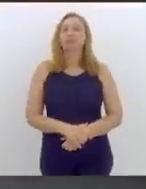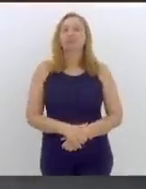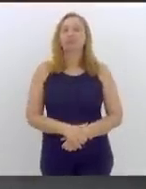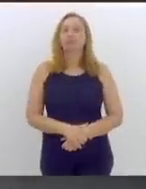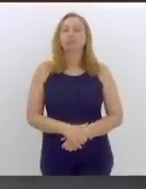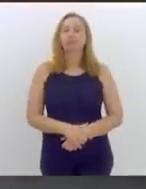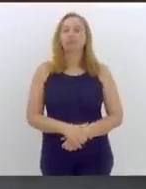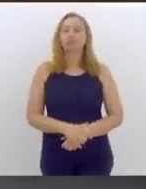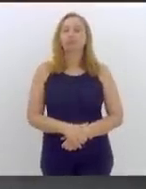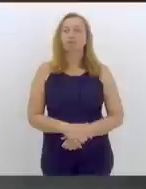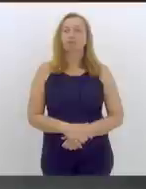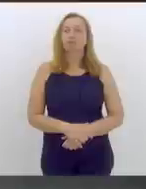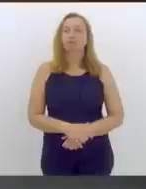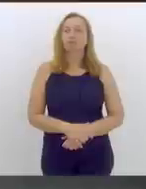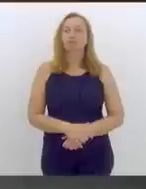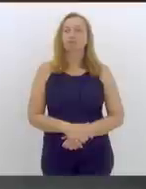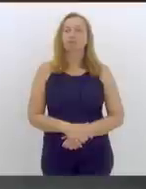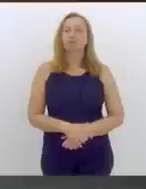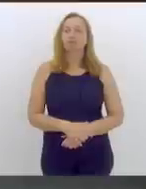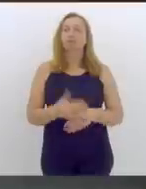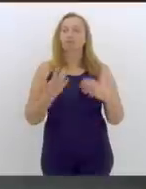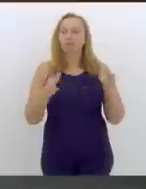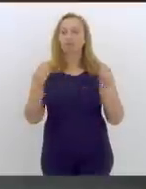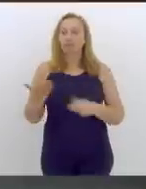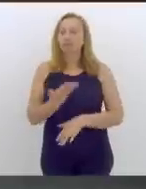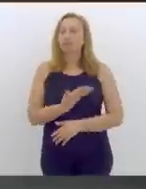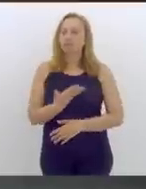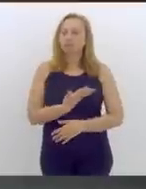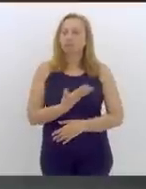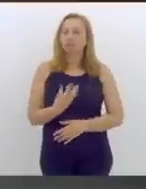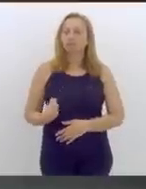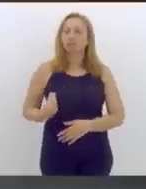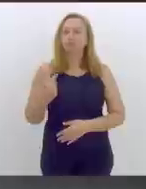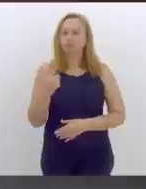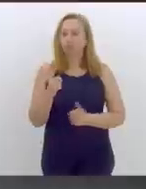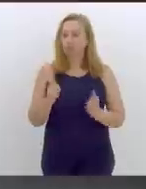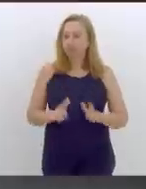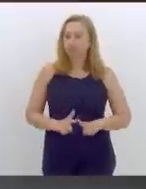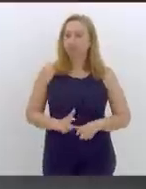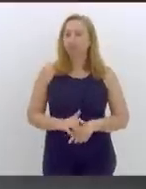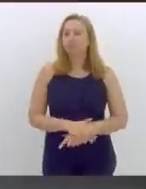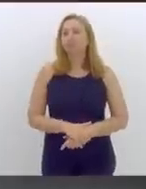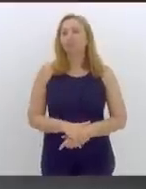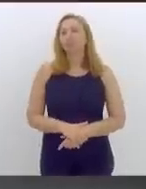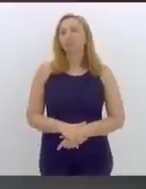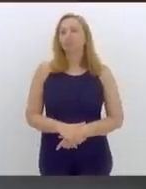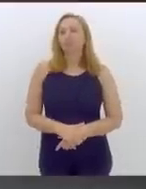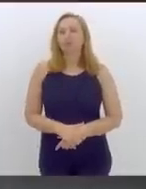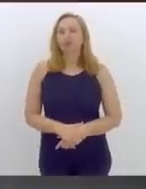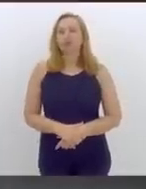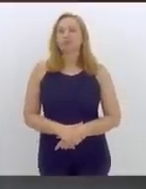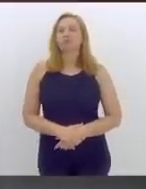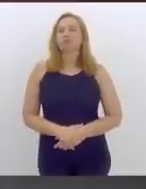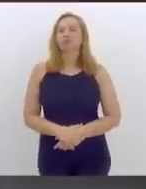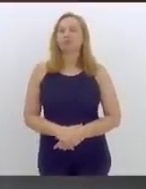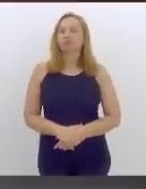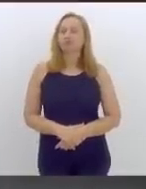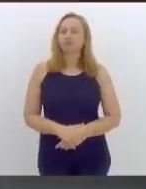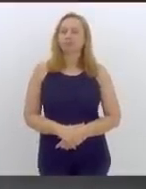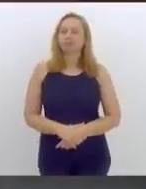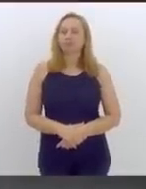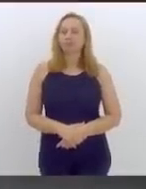bombeiros também quero cumprimentar os novos colegas que a questão os demais companheiros de farda porque